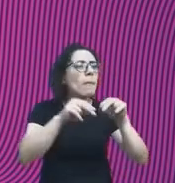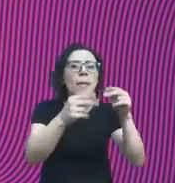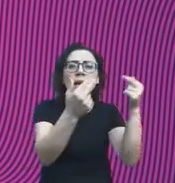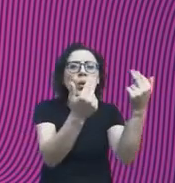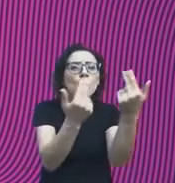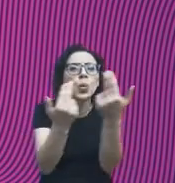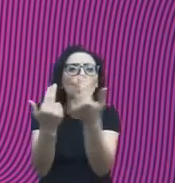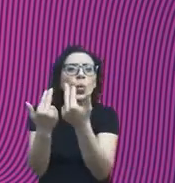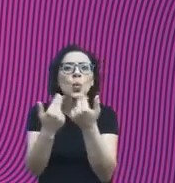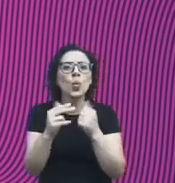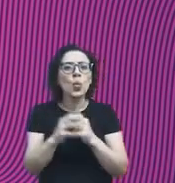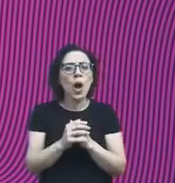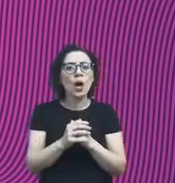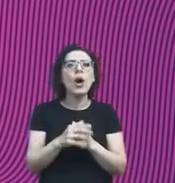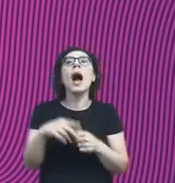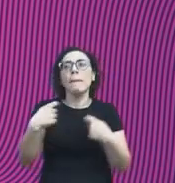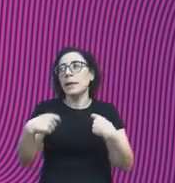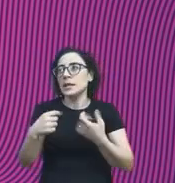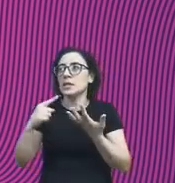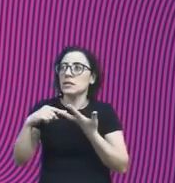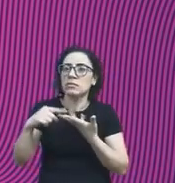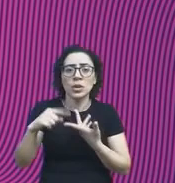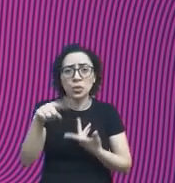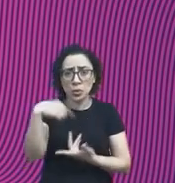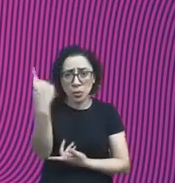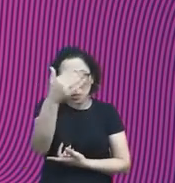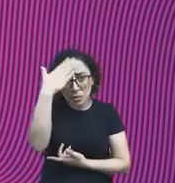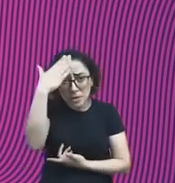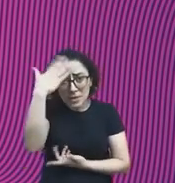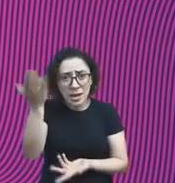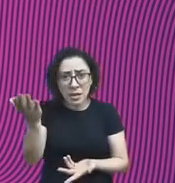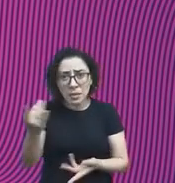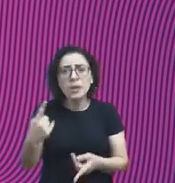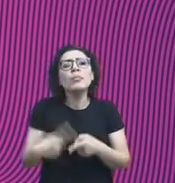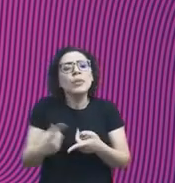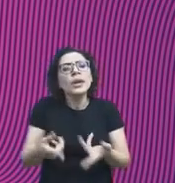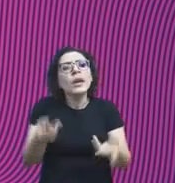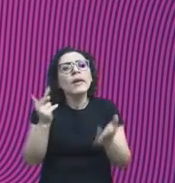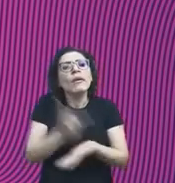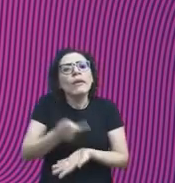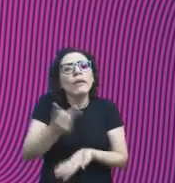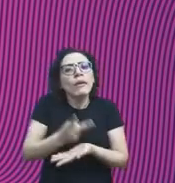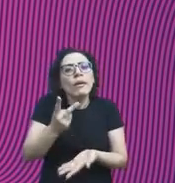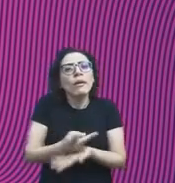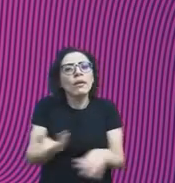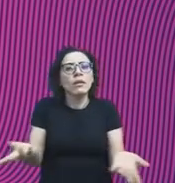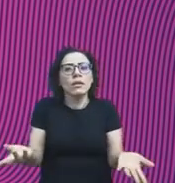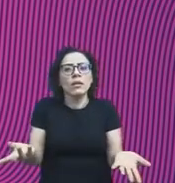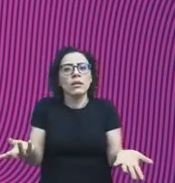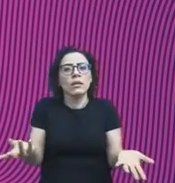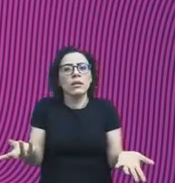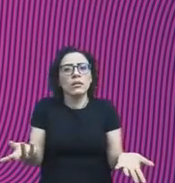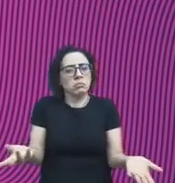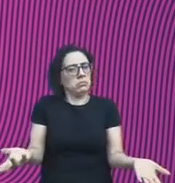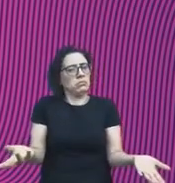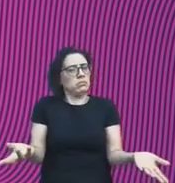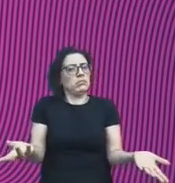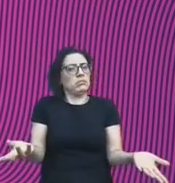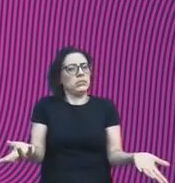está em férias, não assiste os nossos fantásticos seminários. É porque